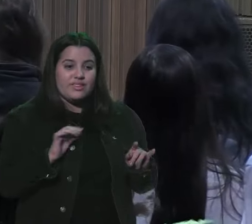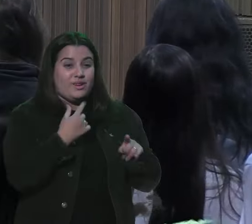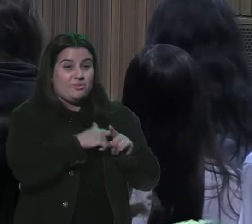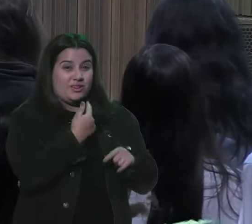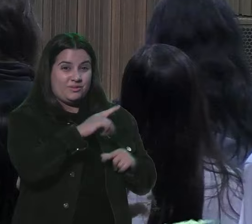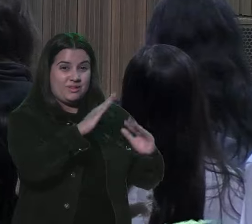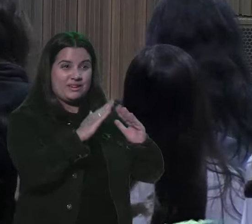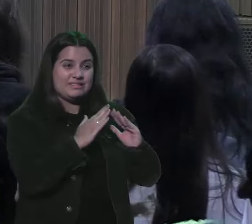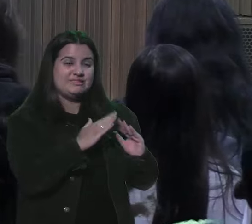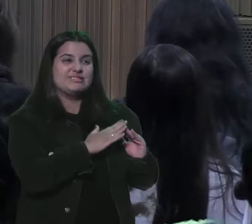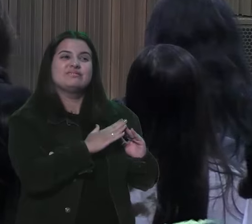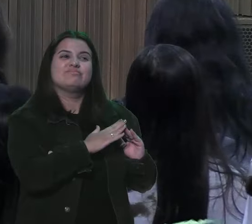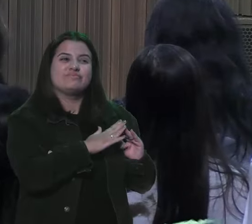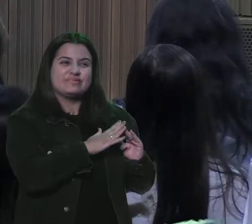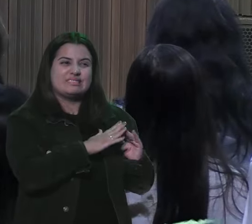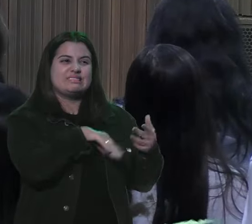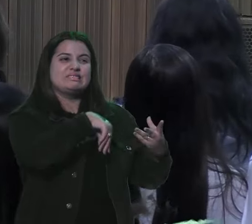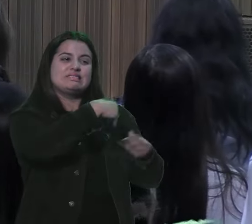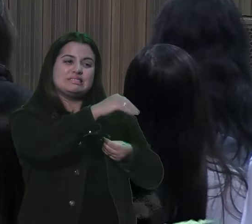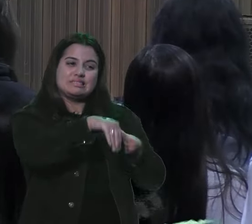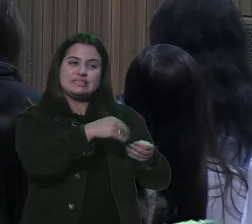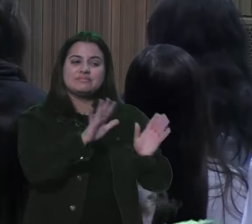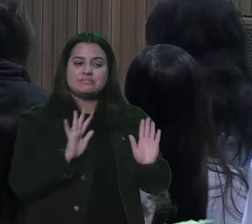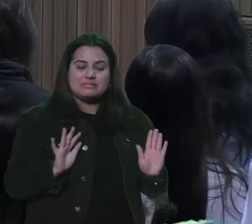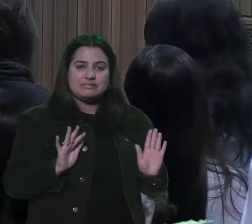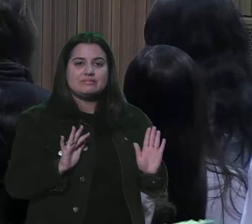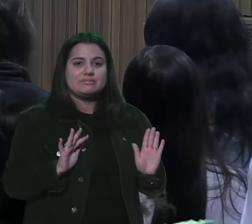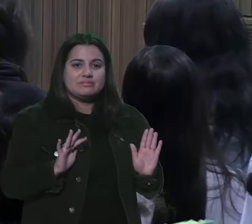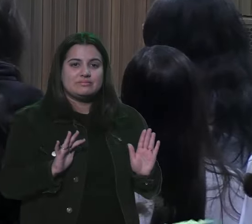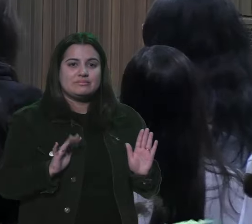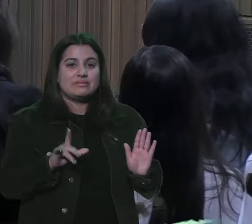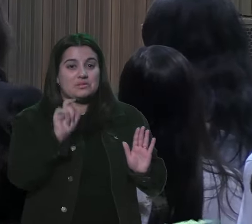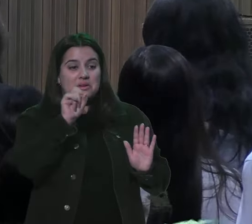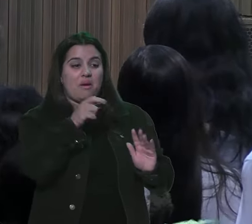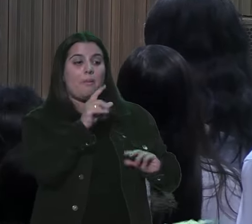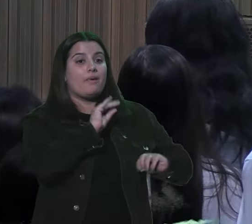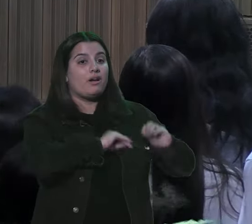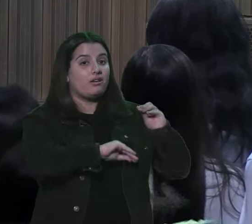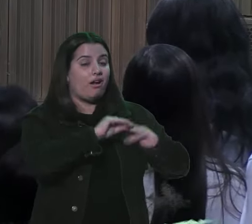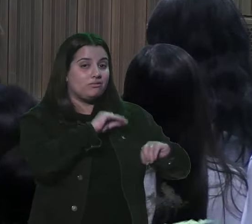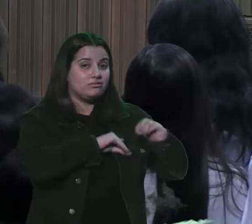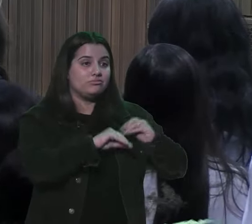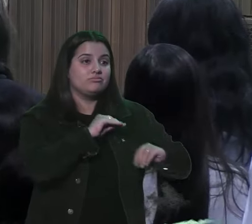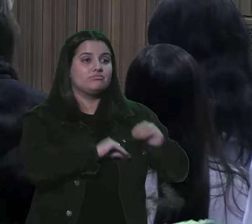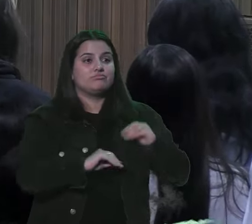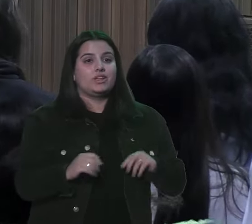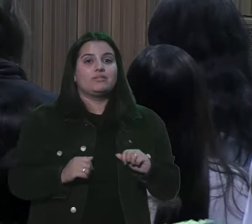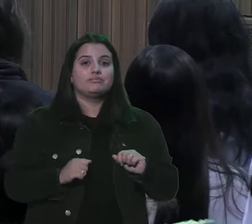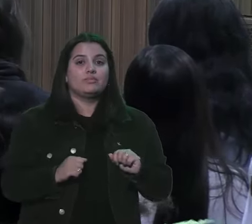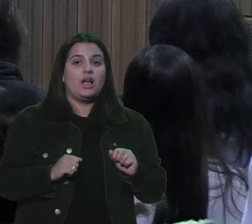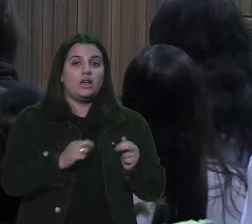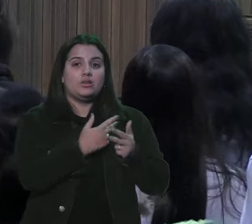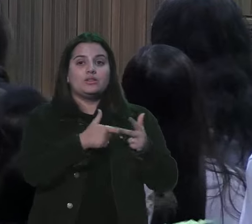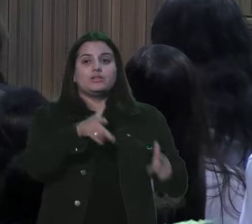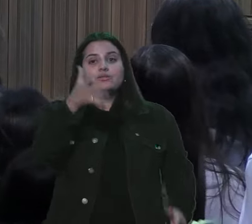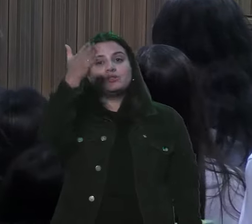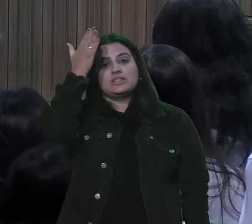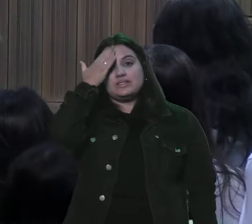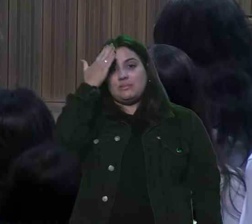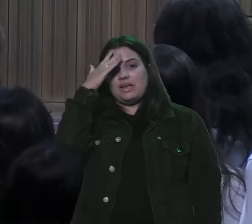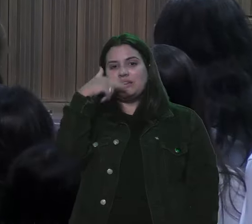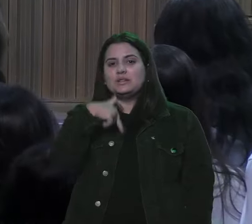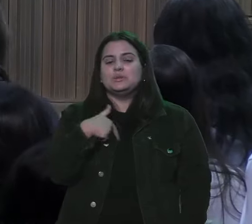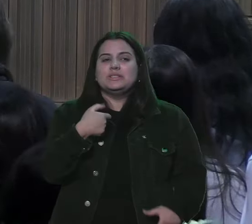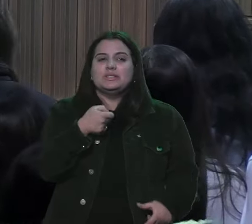casa está com mau cheiro. O mau cheiro é o pecado. As coisas que você sabe que você tem que